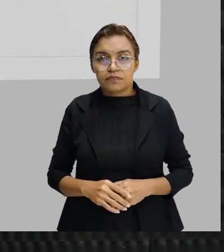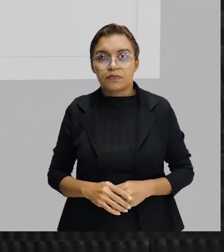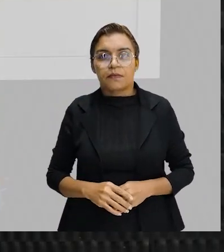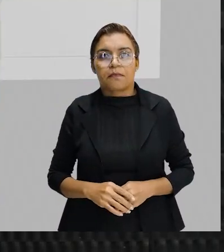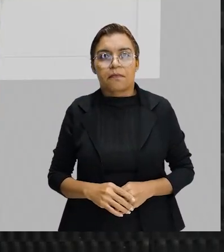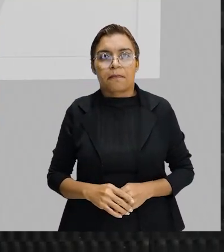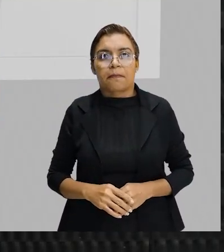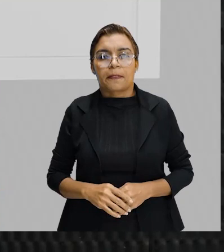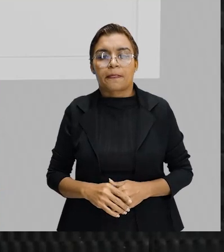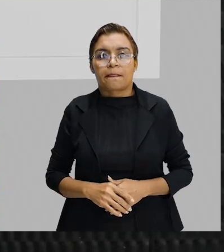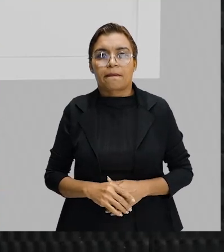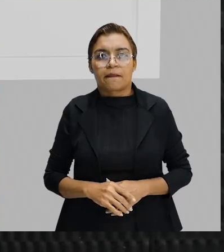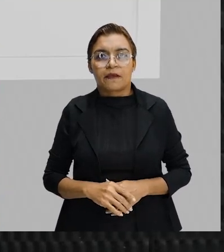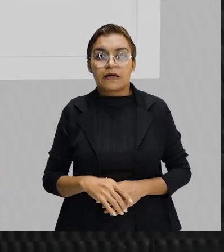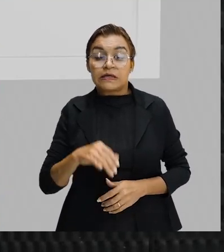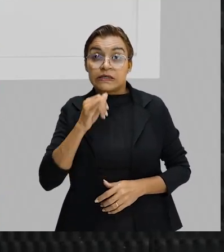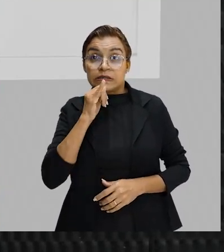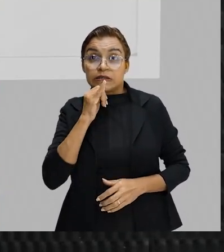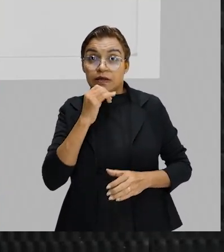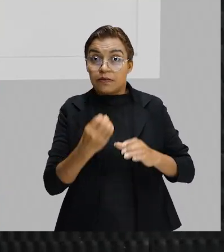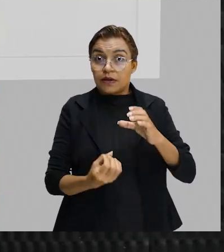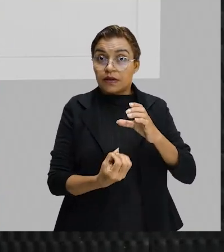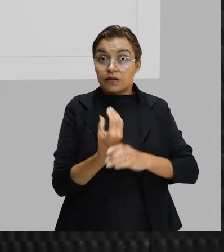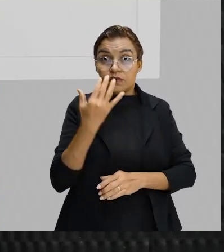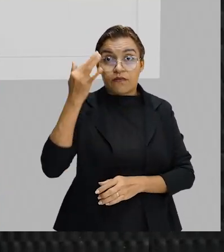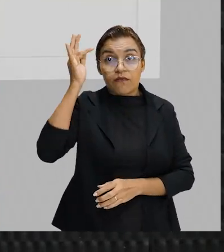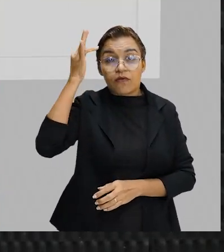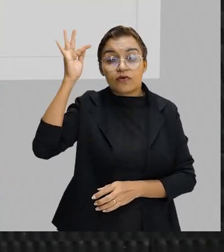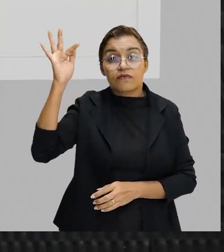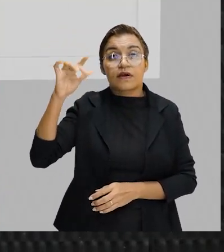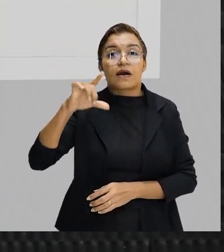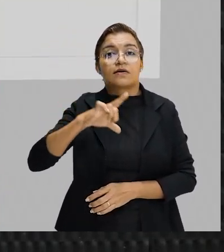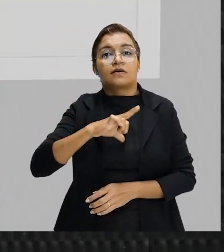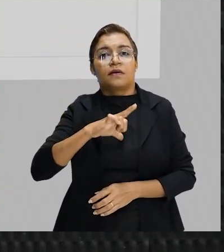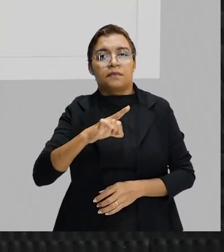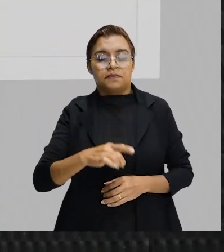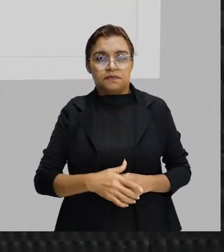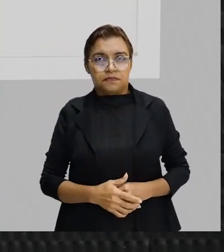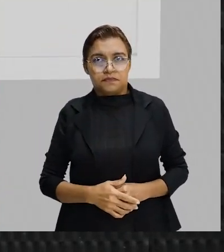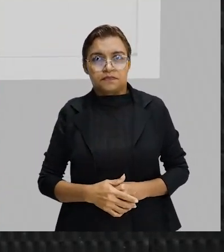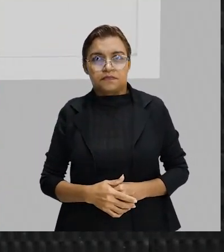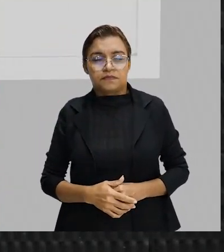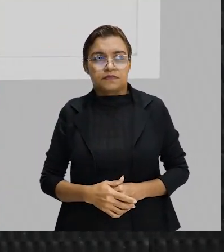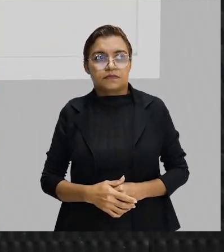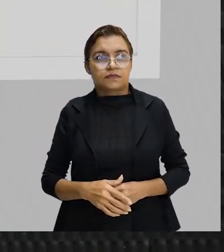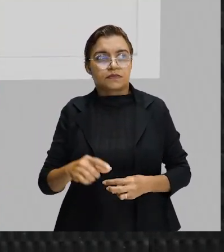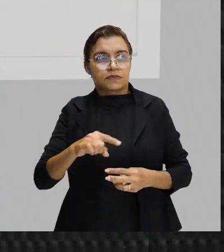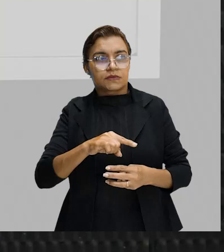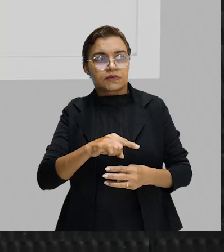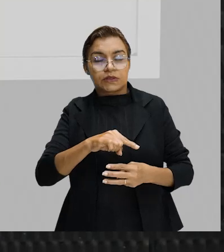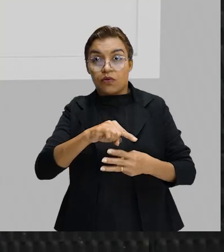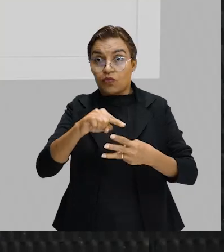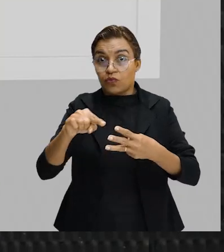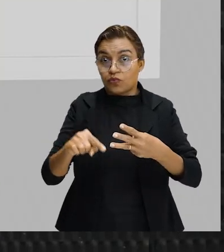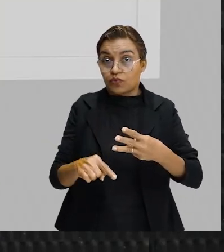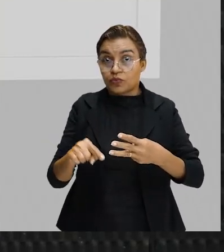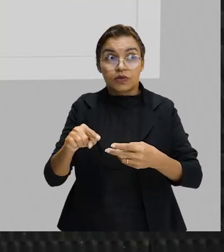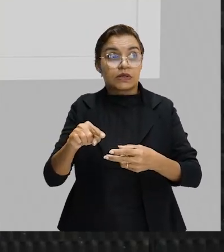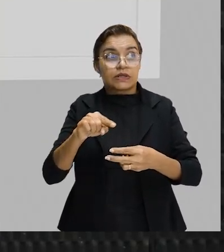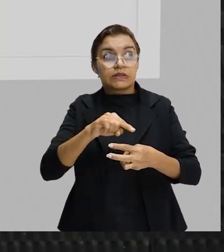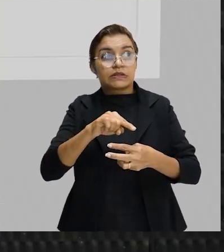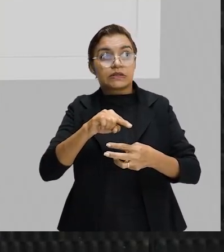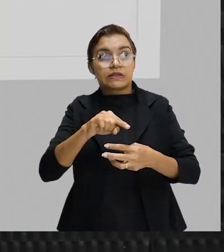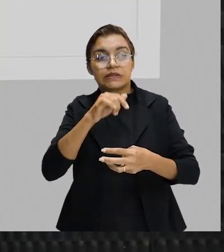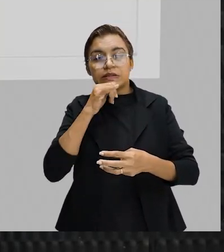só, dentro das origens da filosofia, nós temos estes rapazes aqui, né, que são os